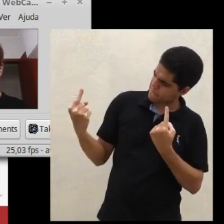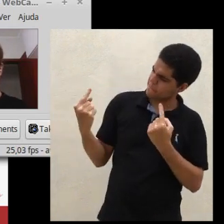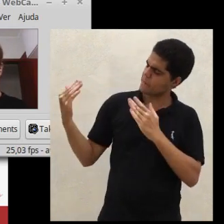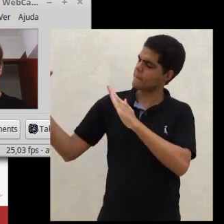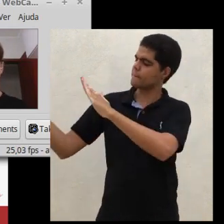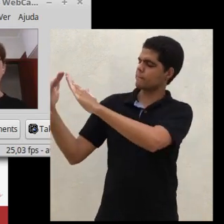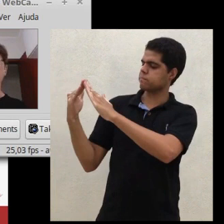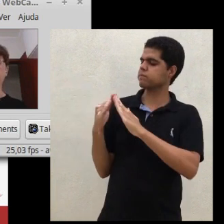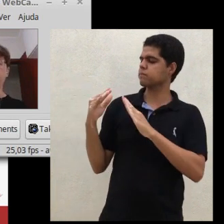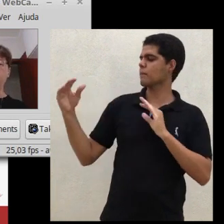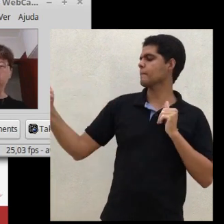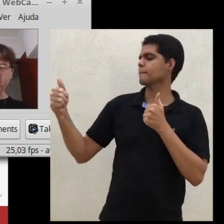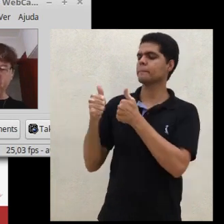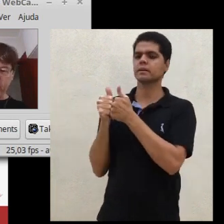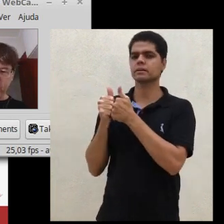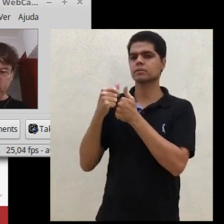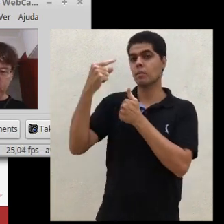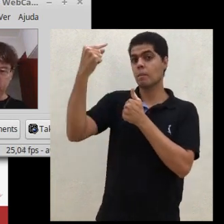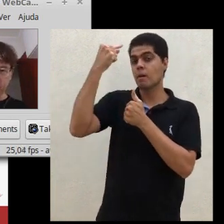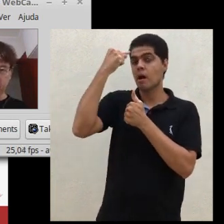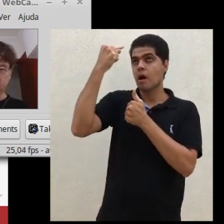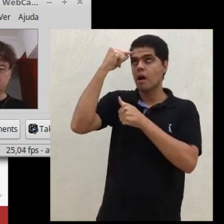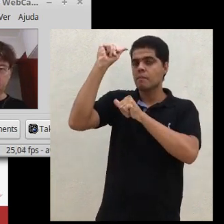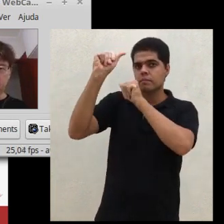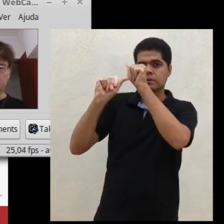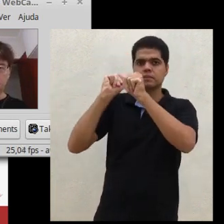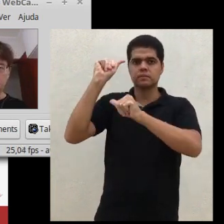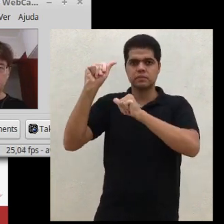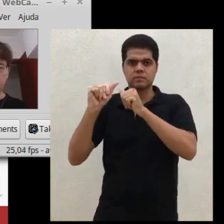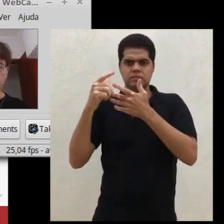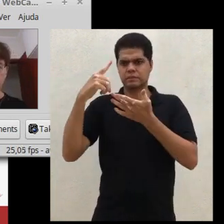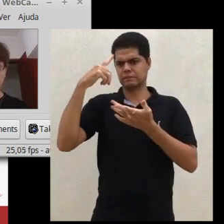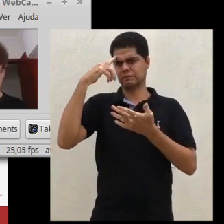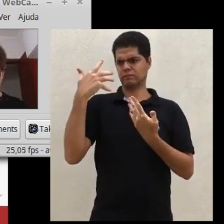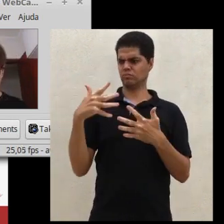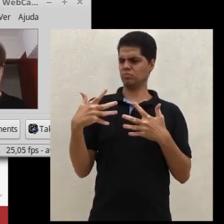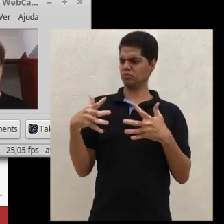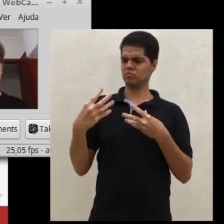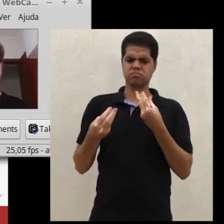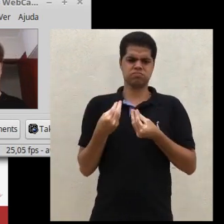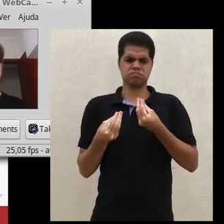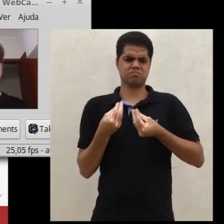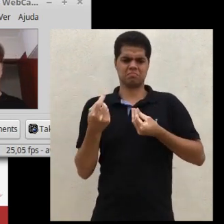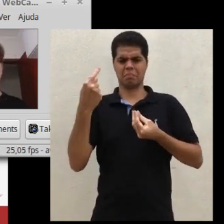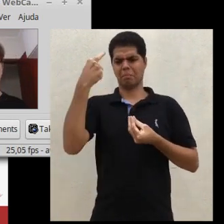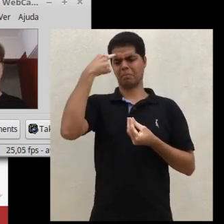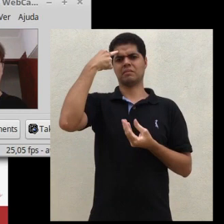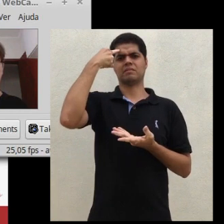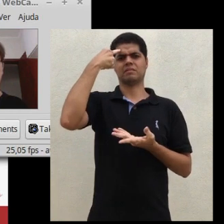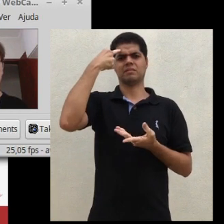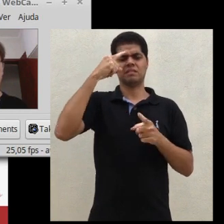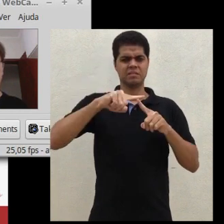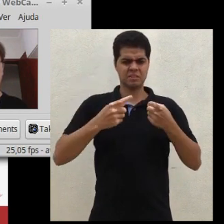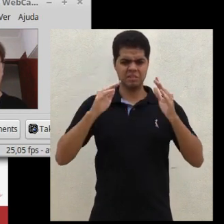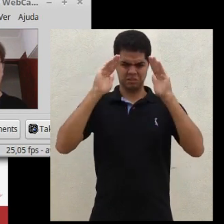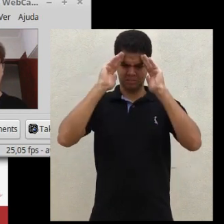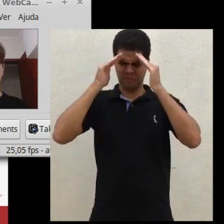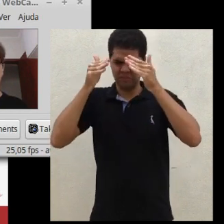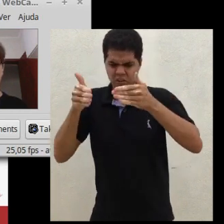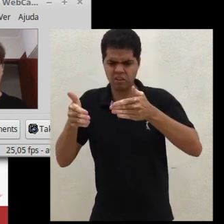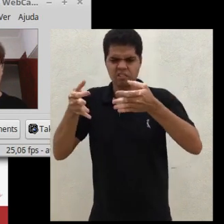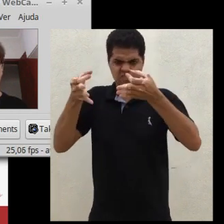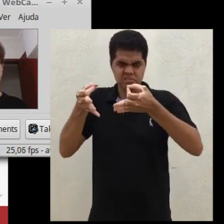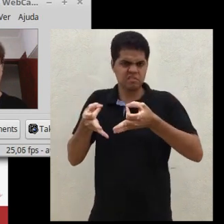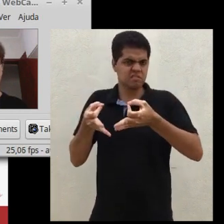de ser longe e passa a ser perto. Né? É estranho pensar assim, né? Mas será que